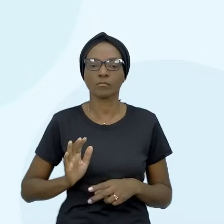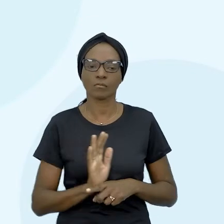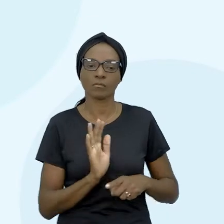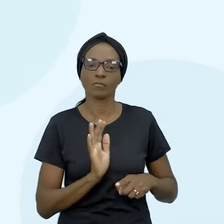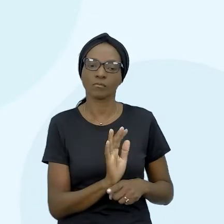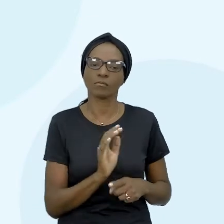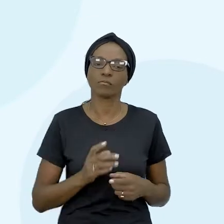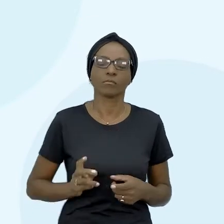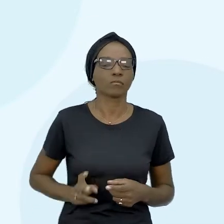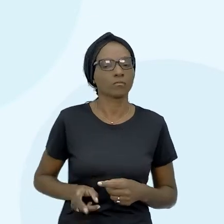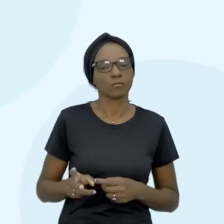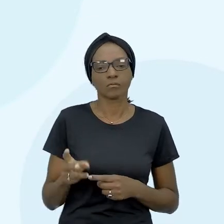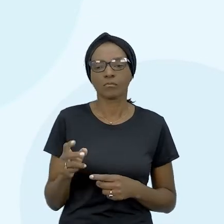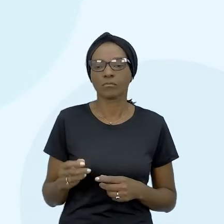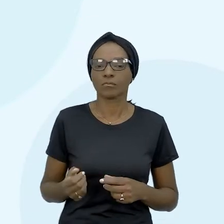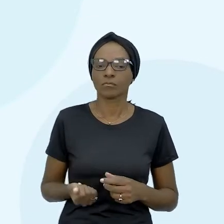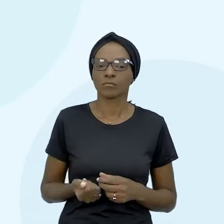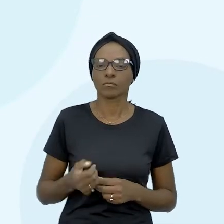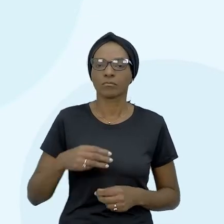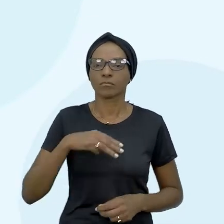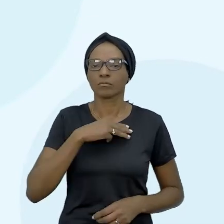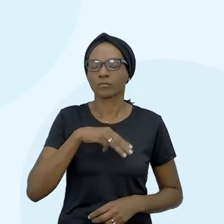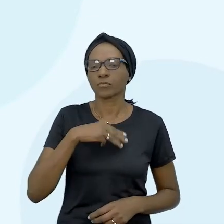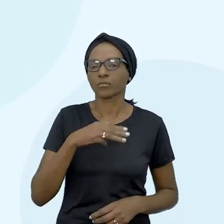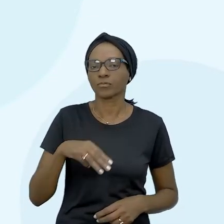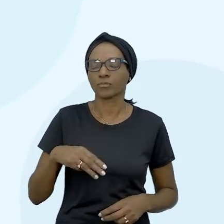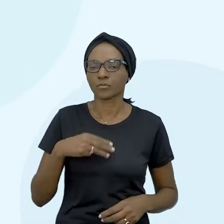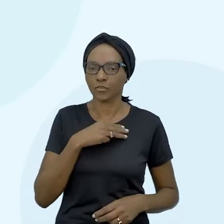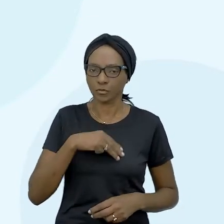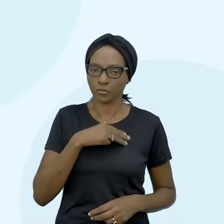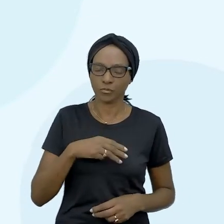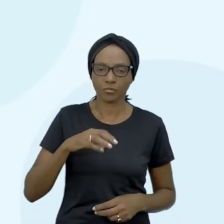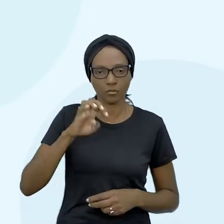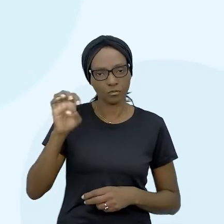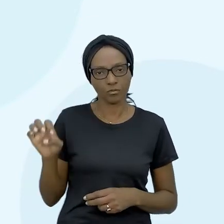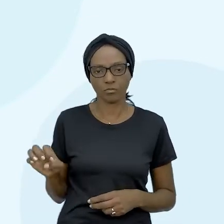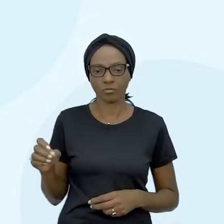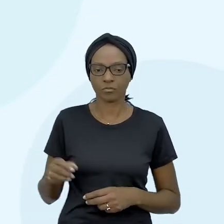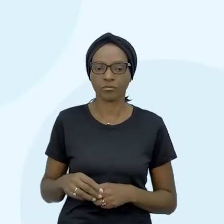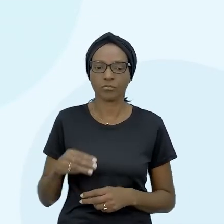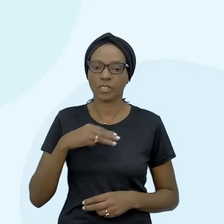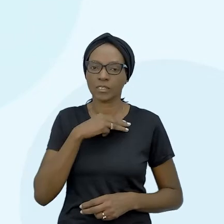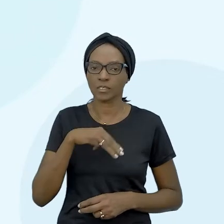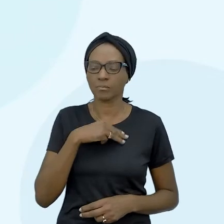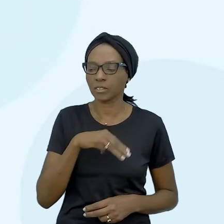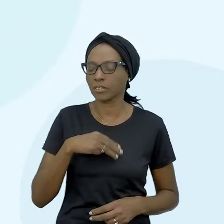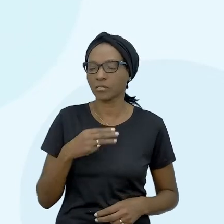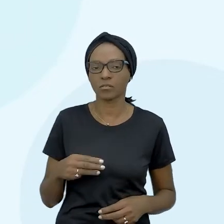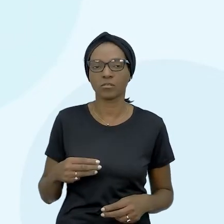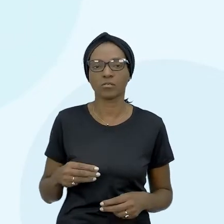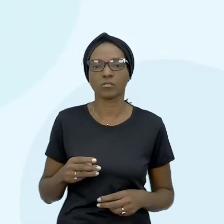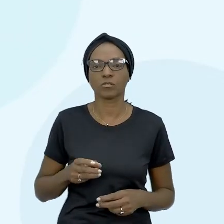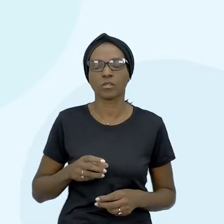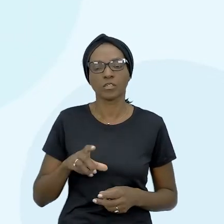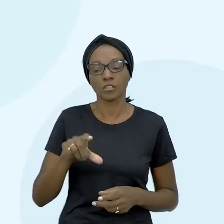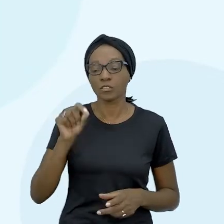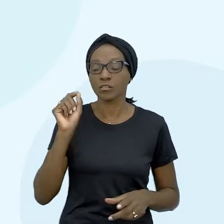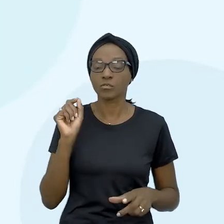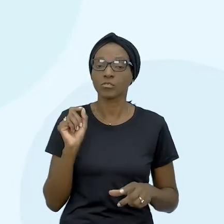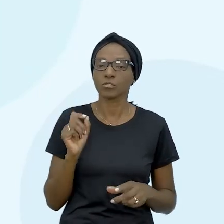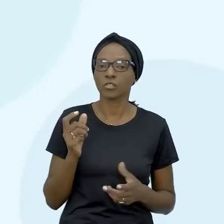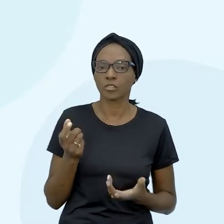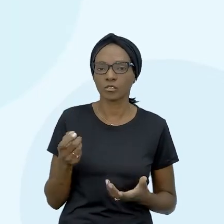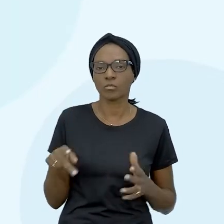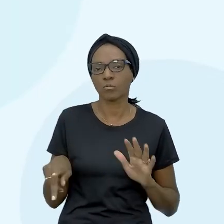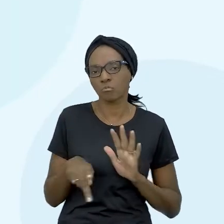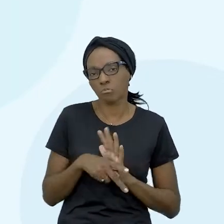sempre pelos ministros de Estado. Os ministros de Estado são nomeados, são indicados, né, pelo